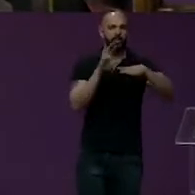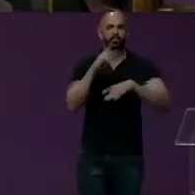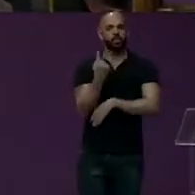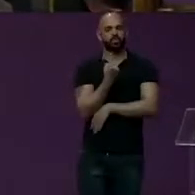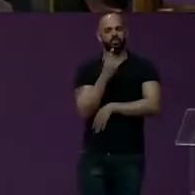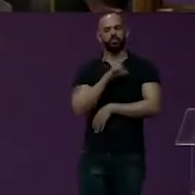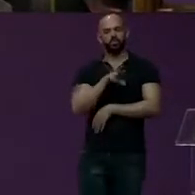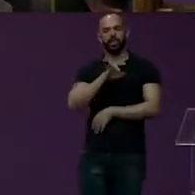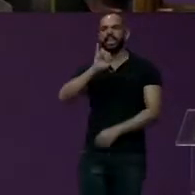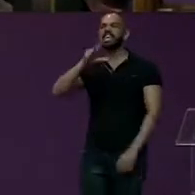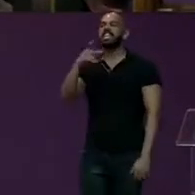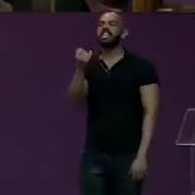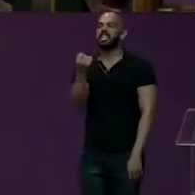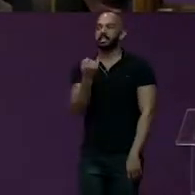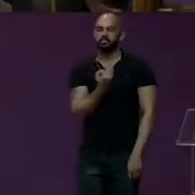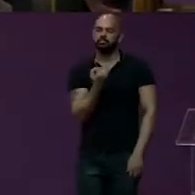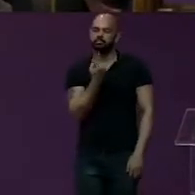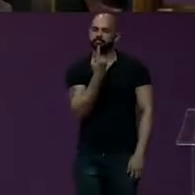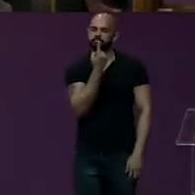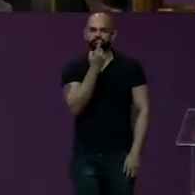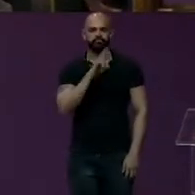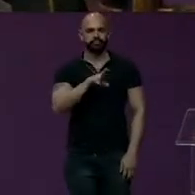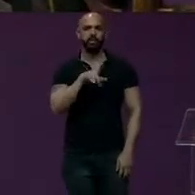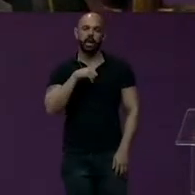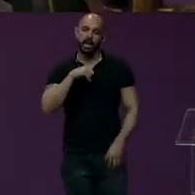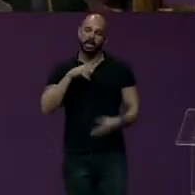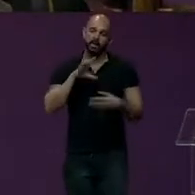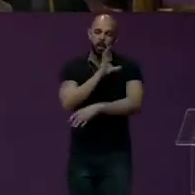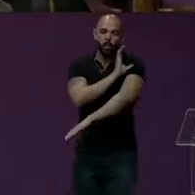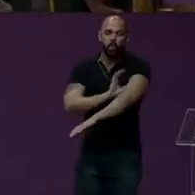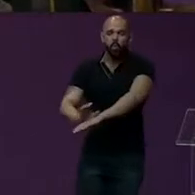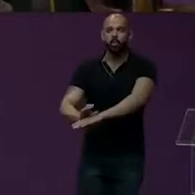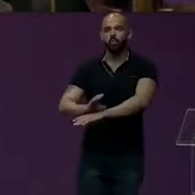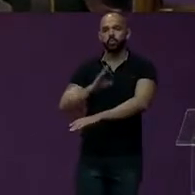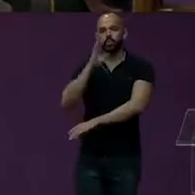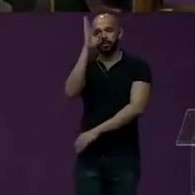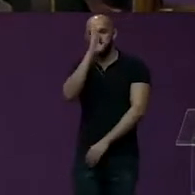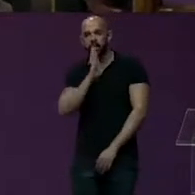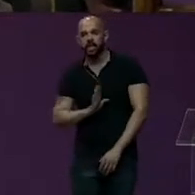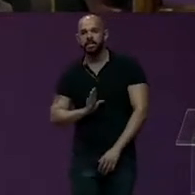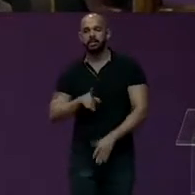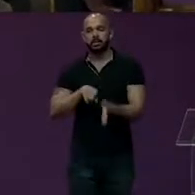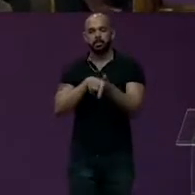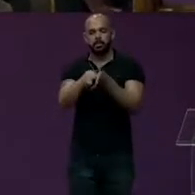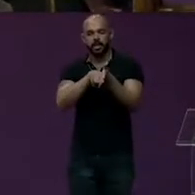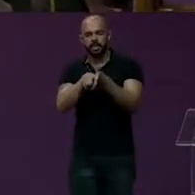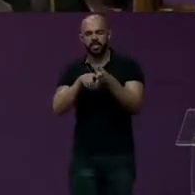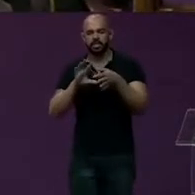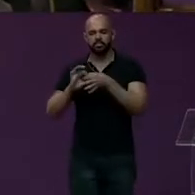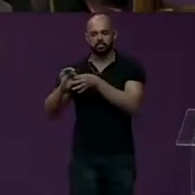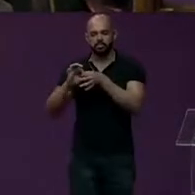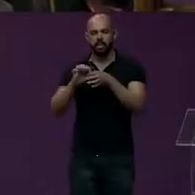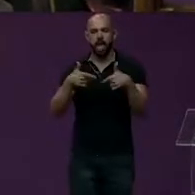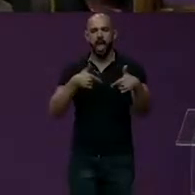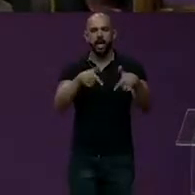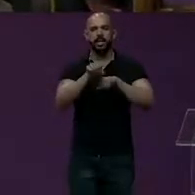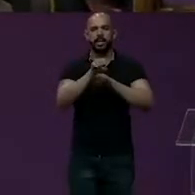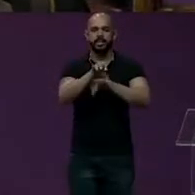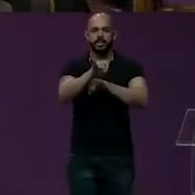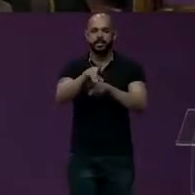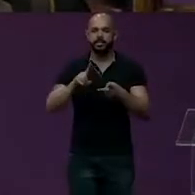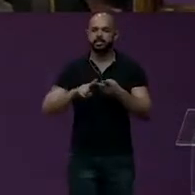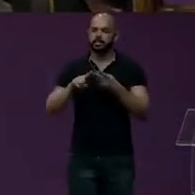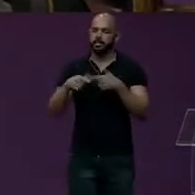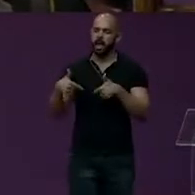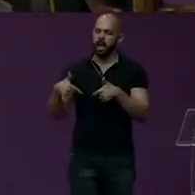ilha, né? Ela está inserida numa cultura de país e nas suas pesquisas, nas suas ações de ensino, nas